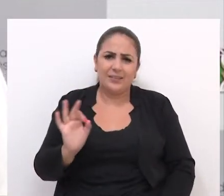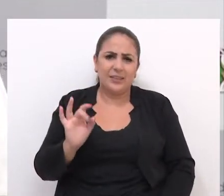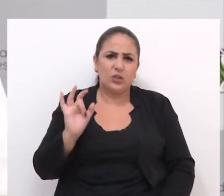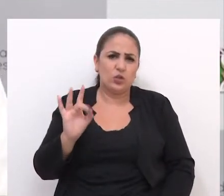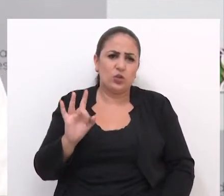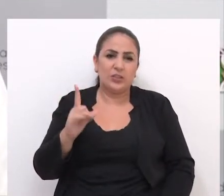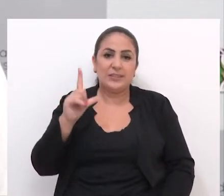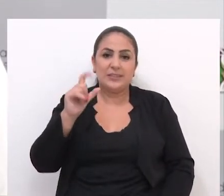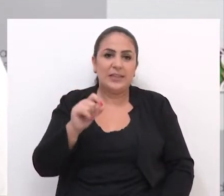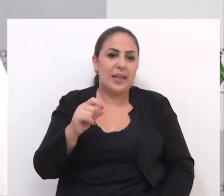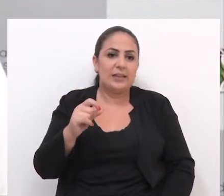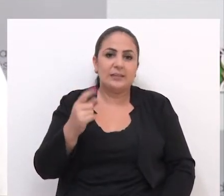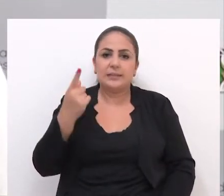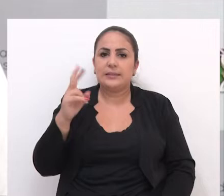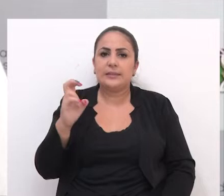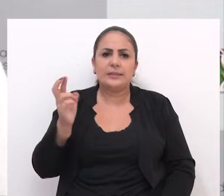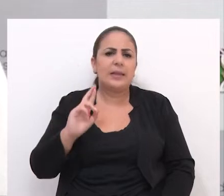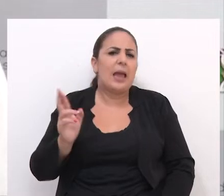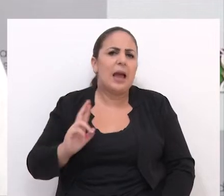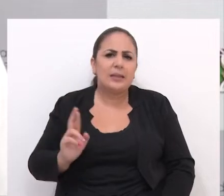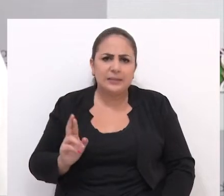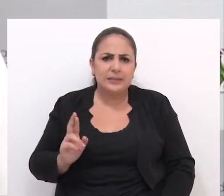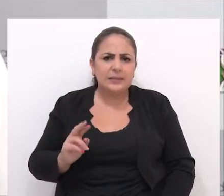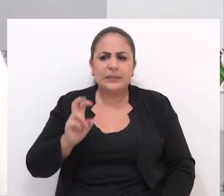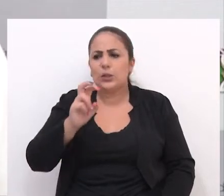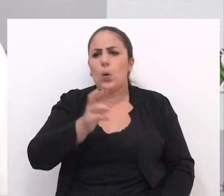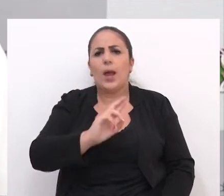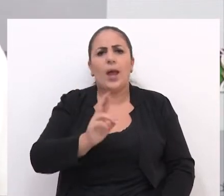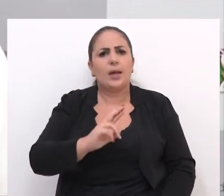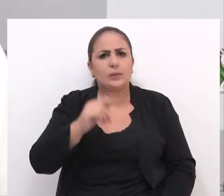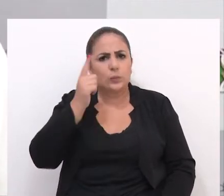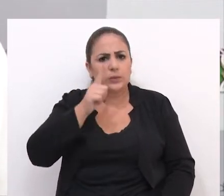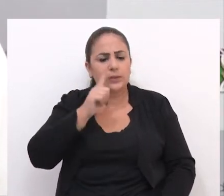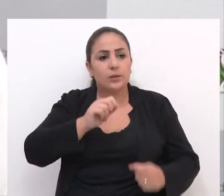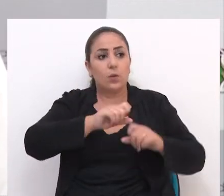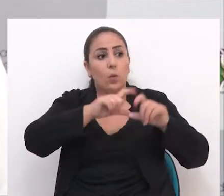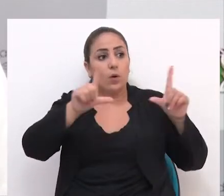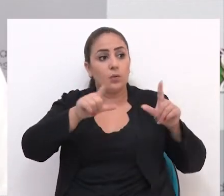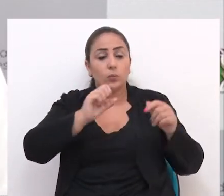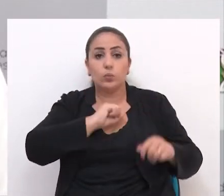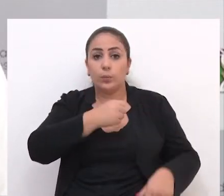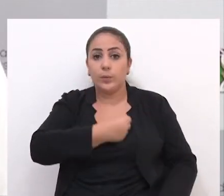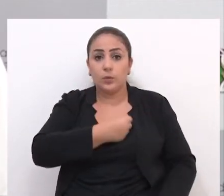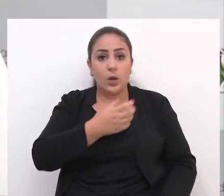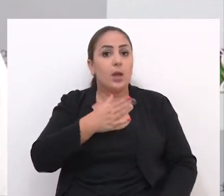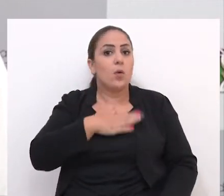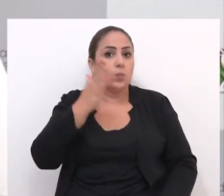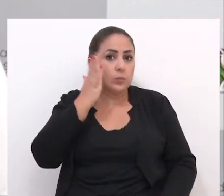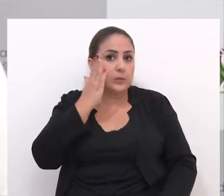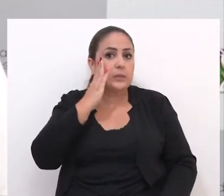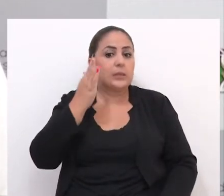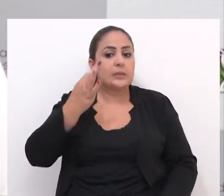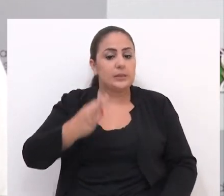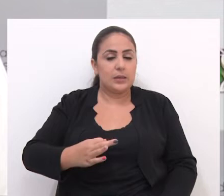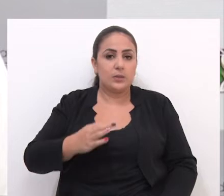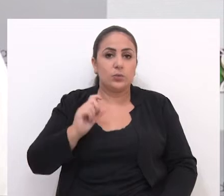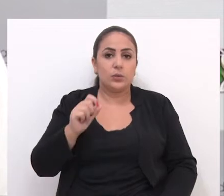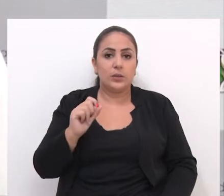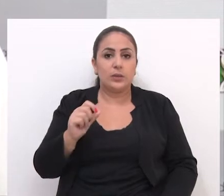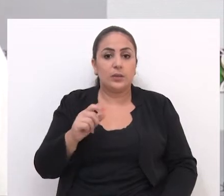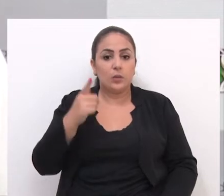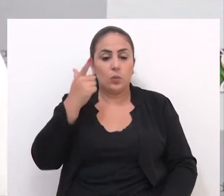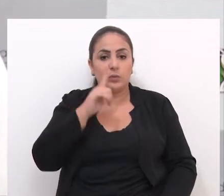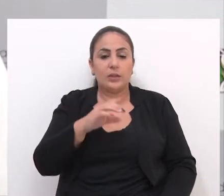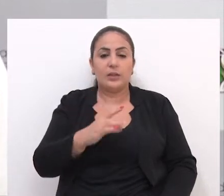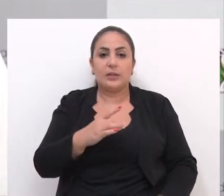né? Porque são 10 a 15 reais, 5 reais, colocar uma placa com esse número. E eu tenho certeza